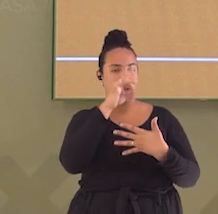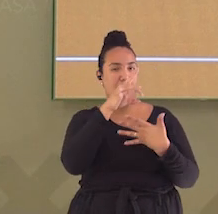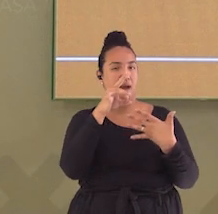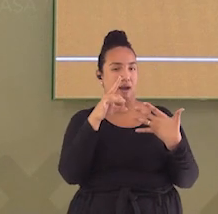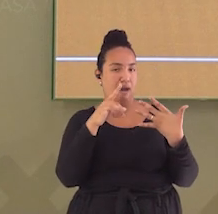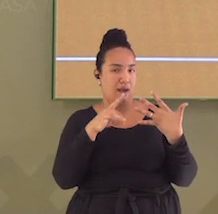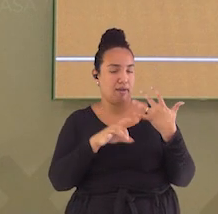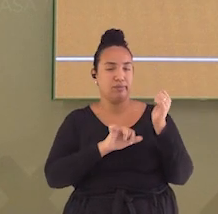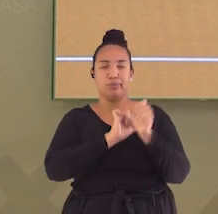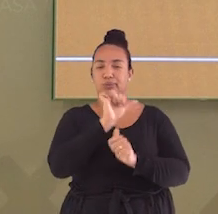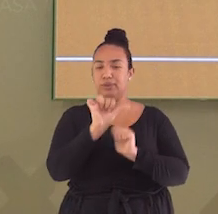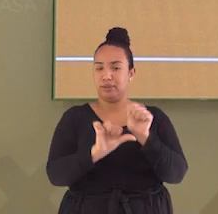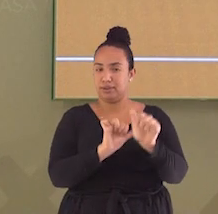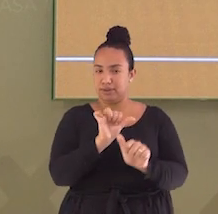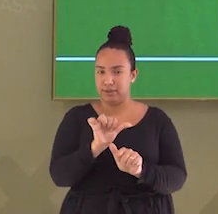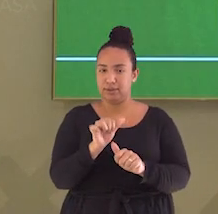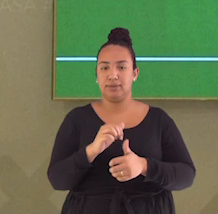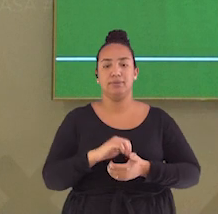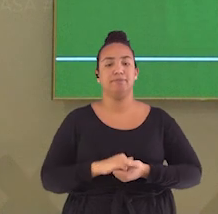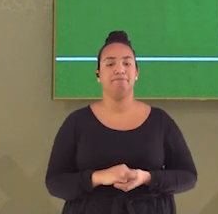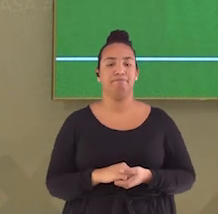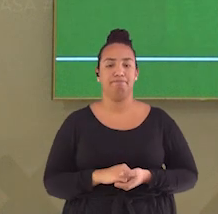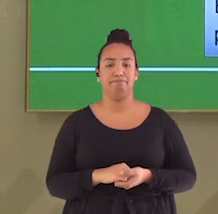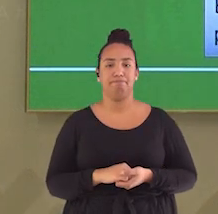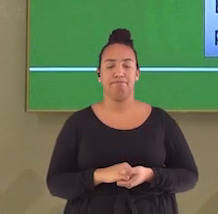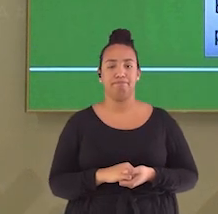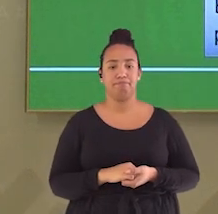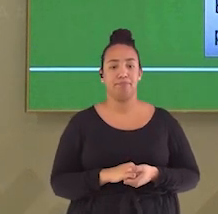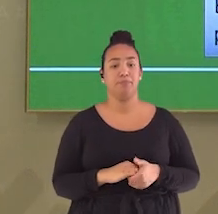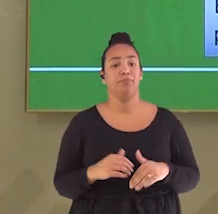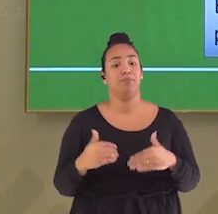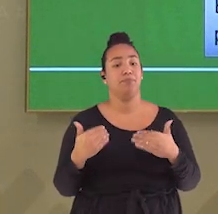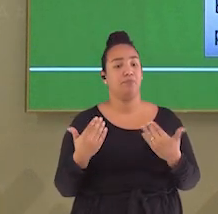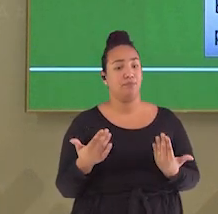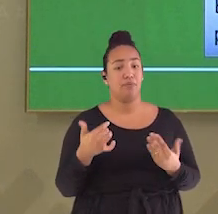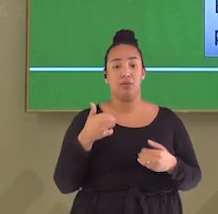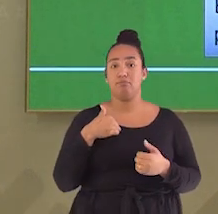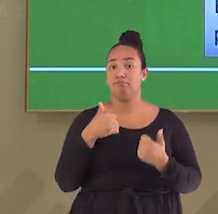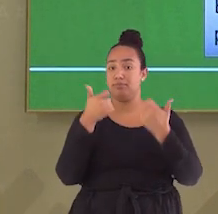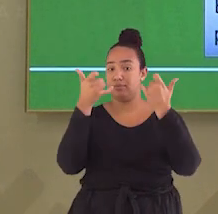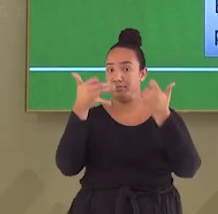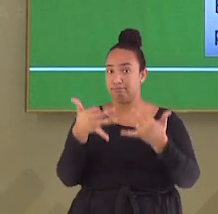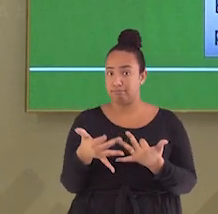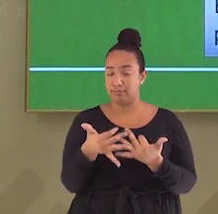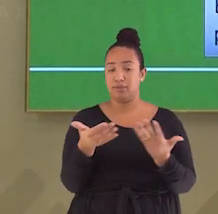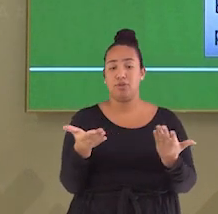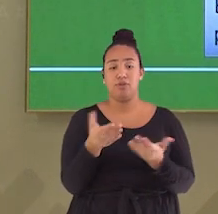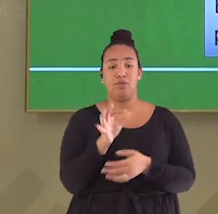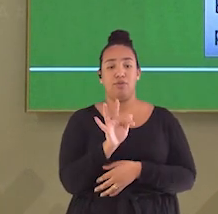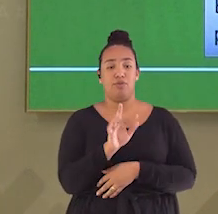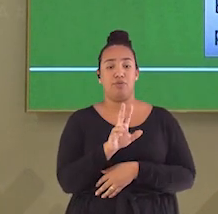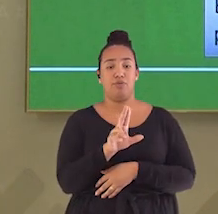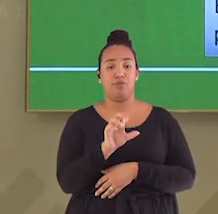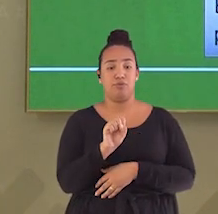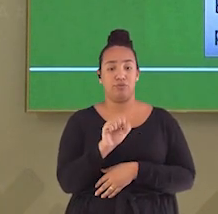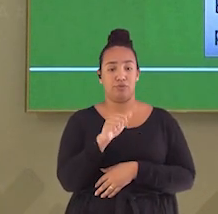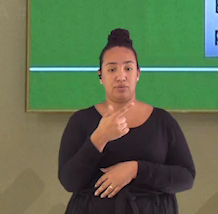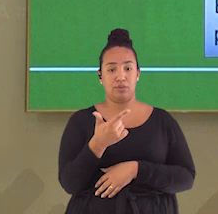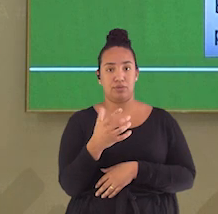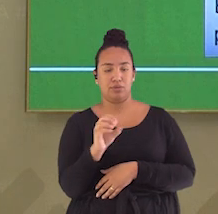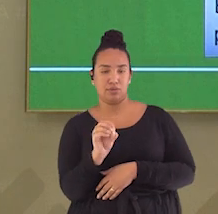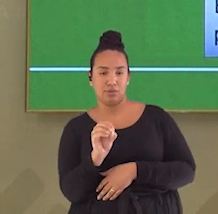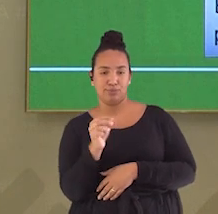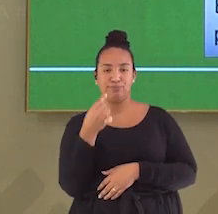dessas mudanças que ocorrem com a matéria. Bom, eu falei agora há pouco da fusão. Aqui temos o